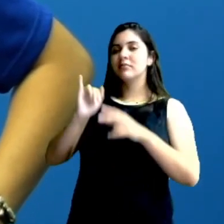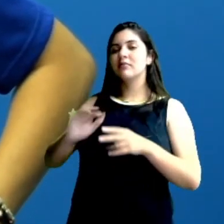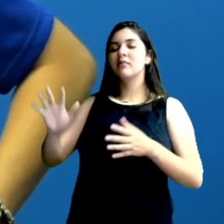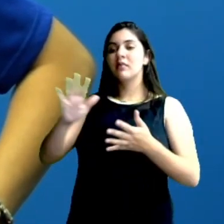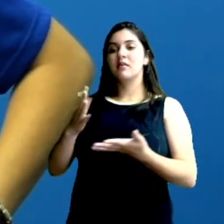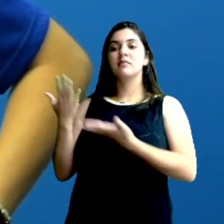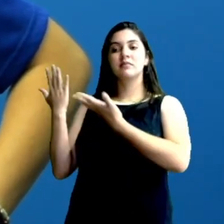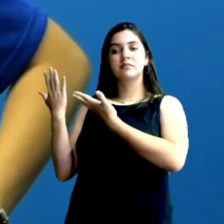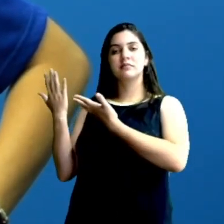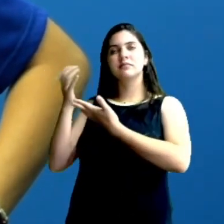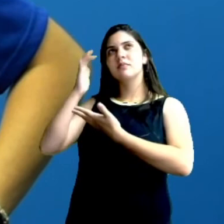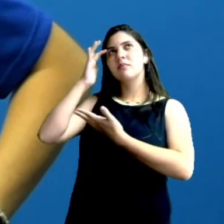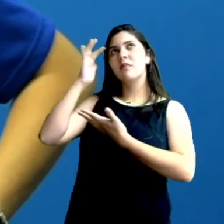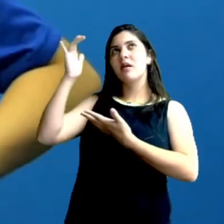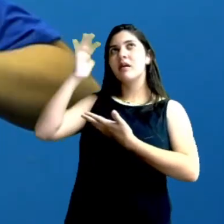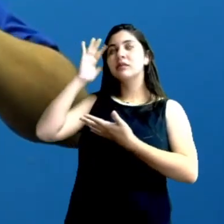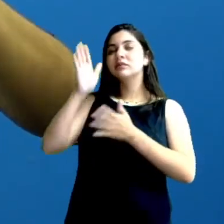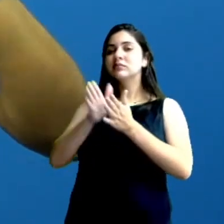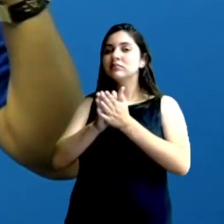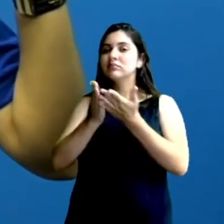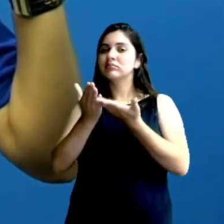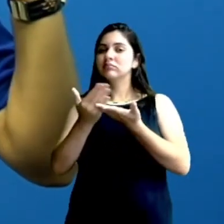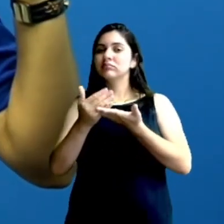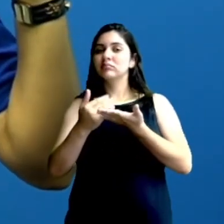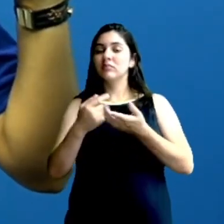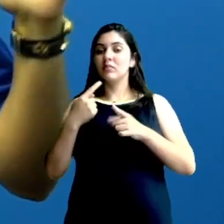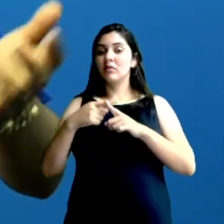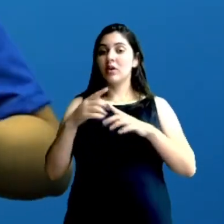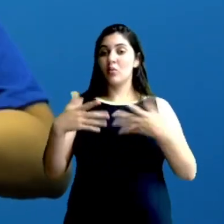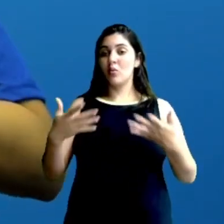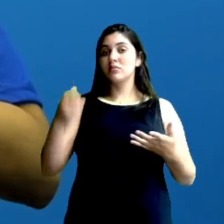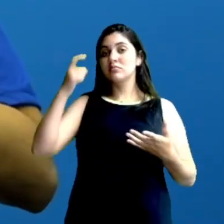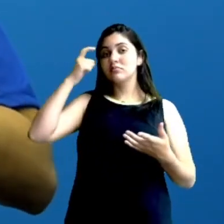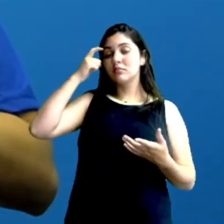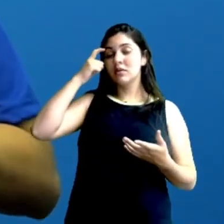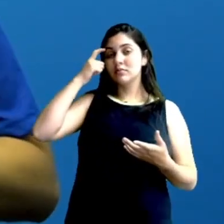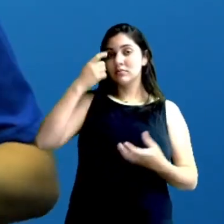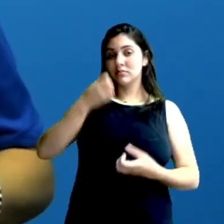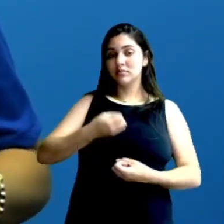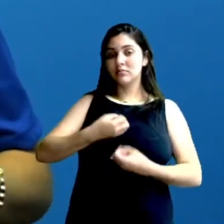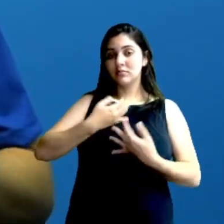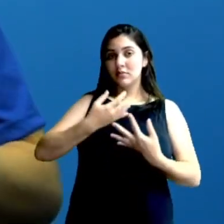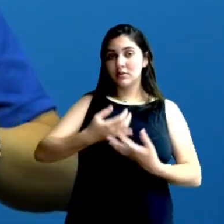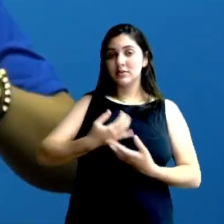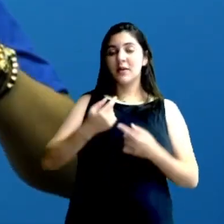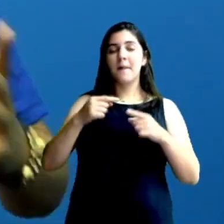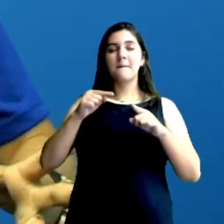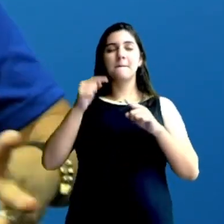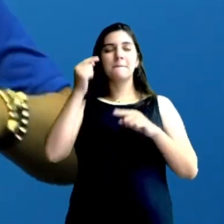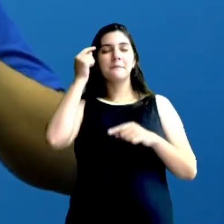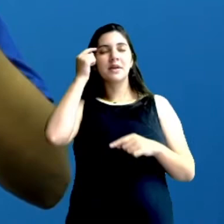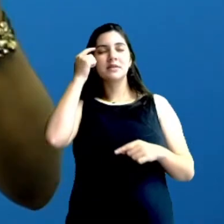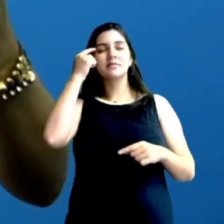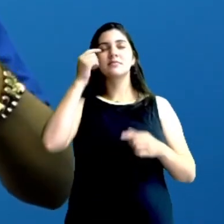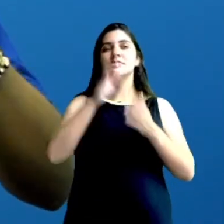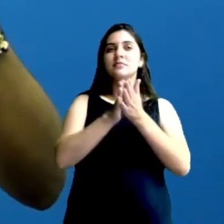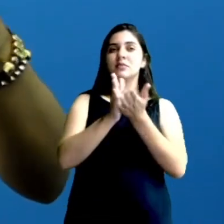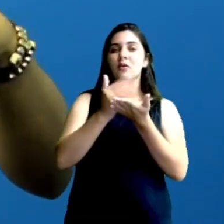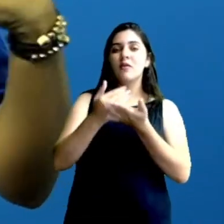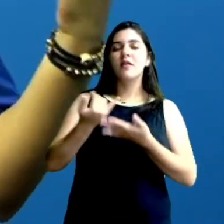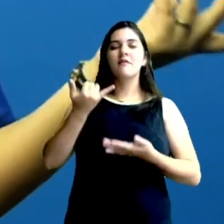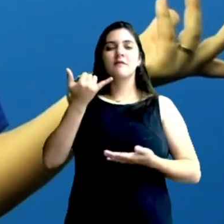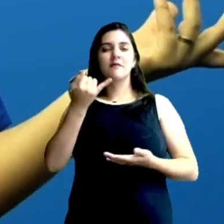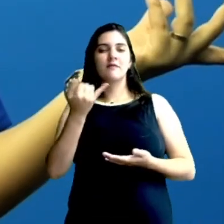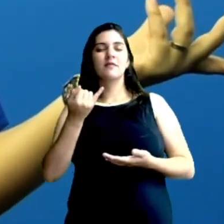imaginando livro porque quando a gente se pensa em poesias Pensa logo em livro A gente pensa em caderno caneta